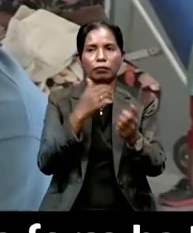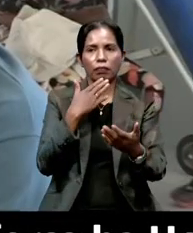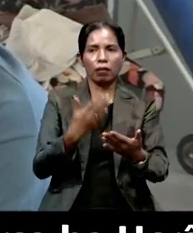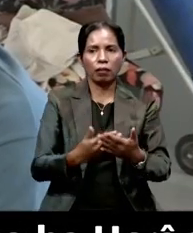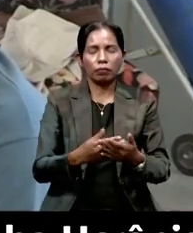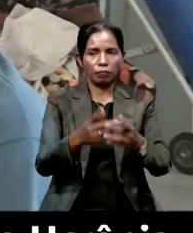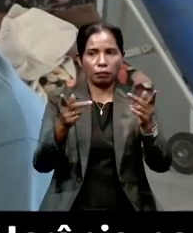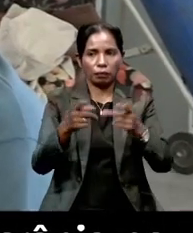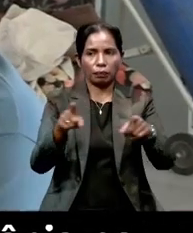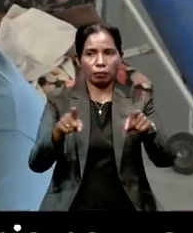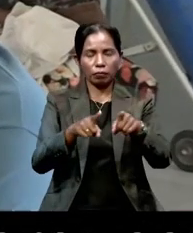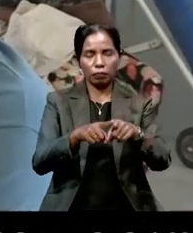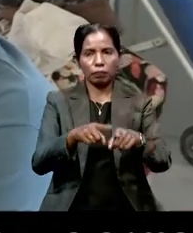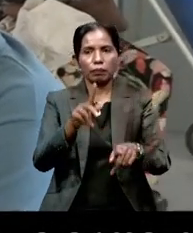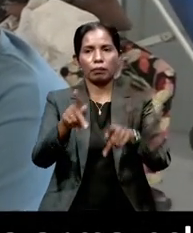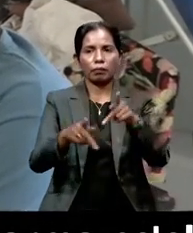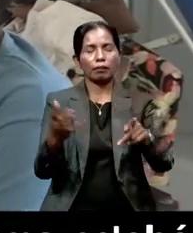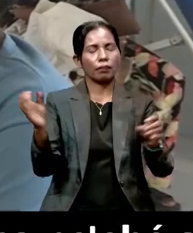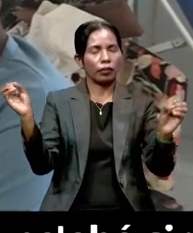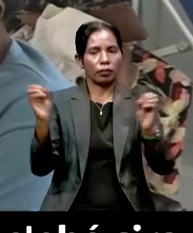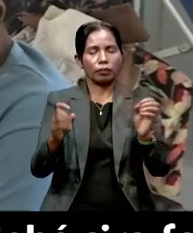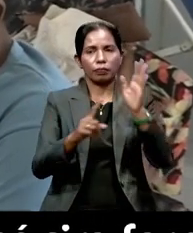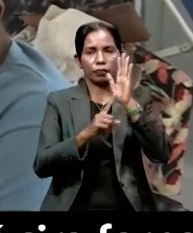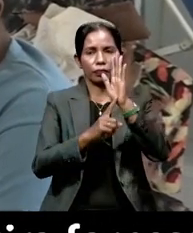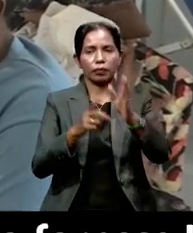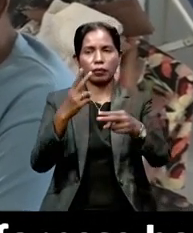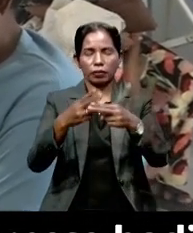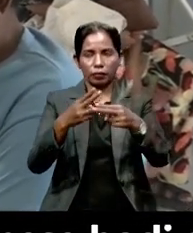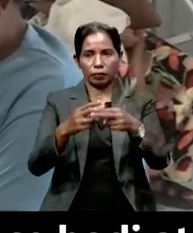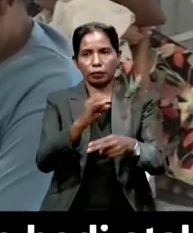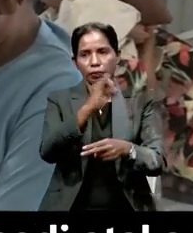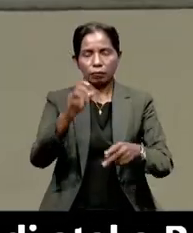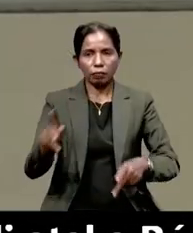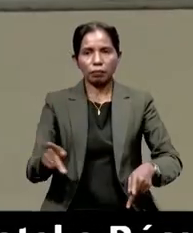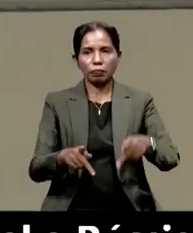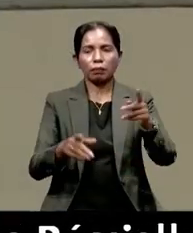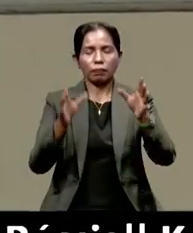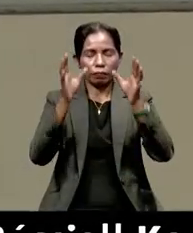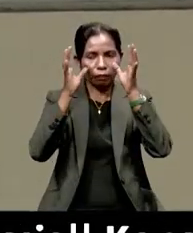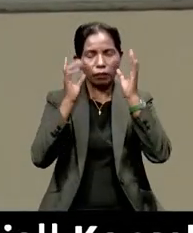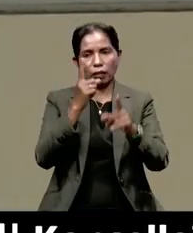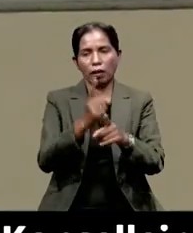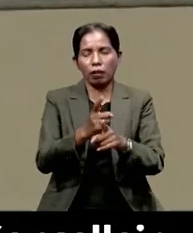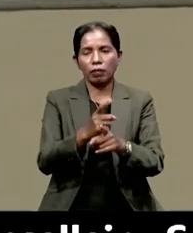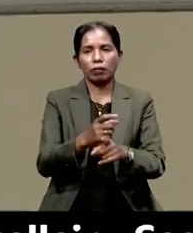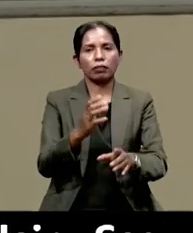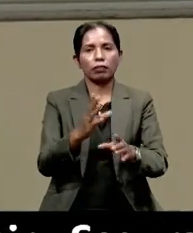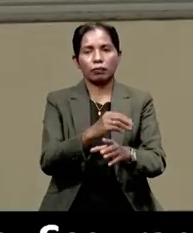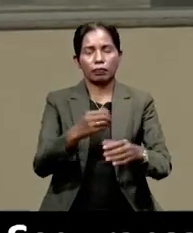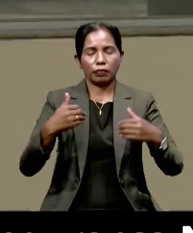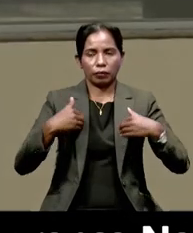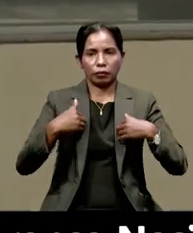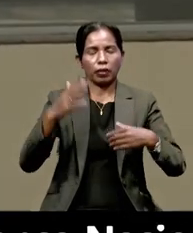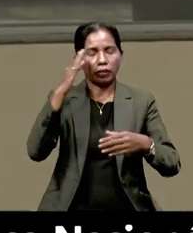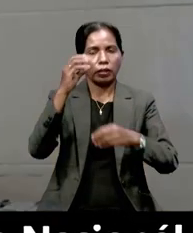Fatin Hanesan, pessoal laboratório na Vila Corre Pública, sai na identidade do público, triste tebes, tamba masque nem reconhecimento quando